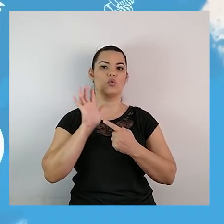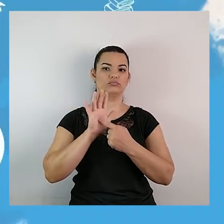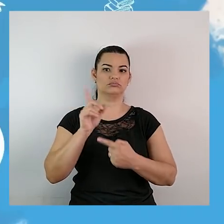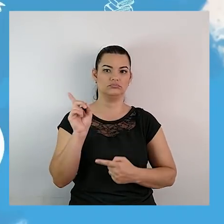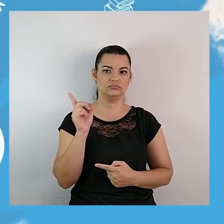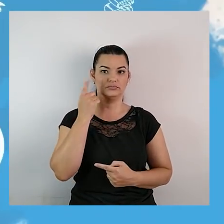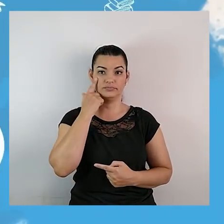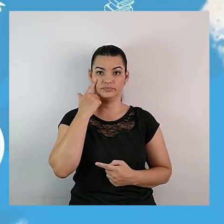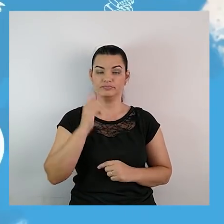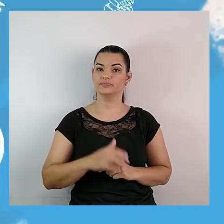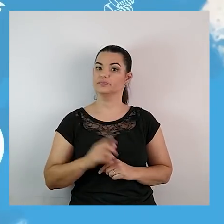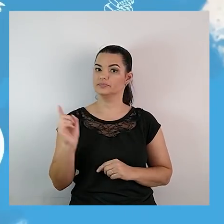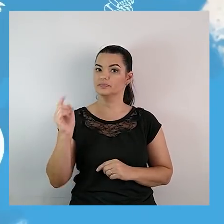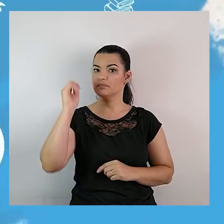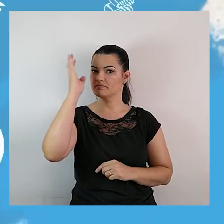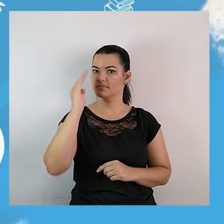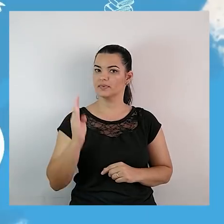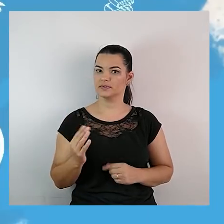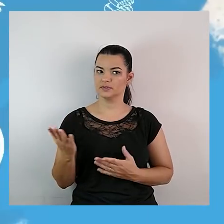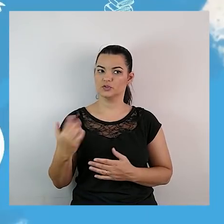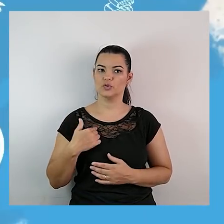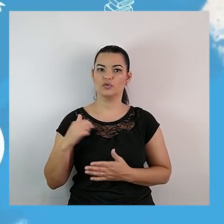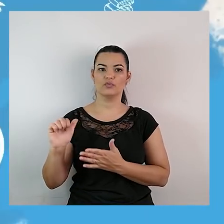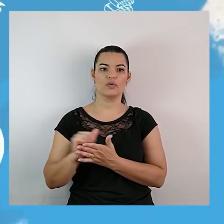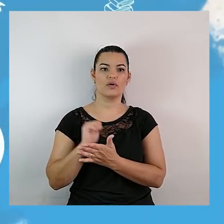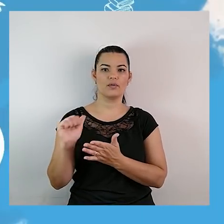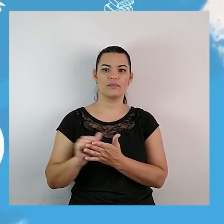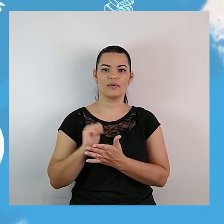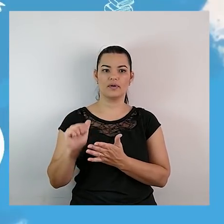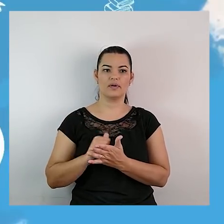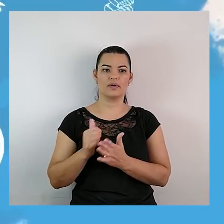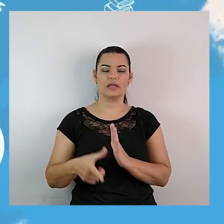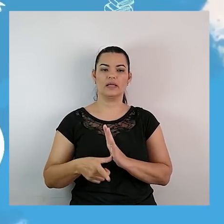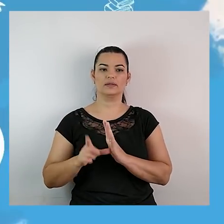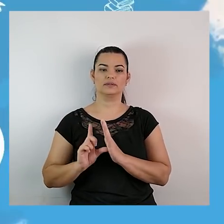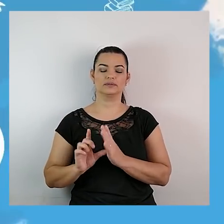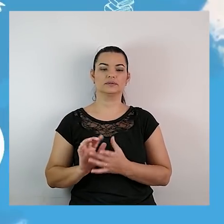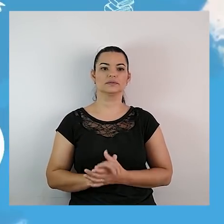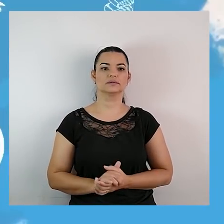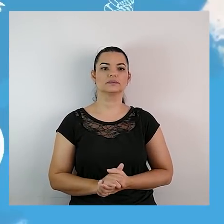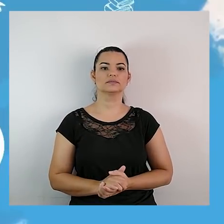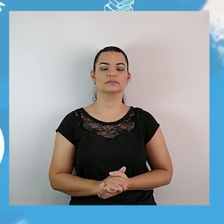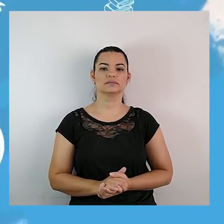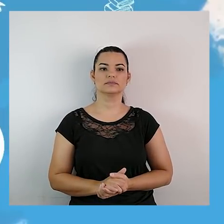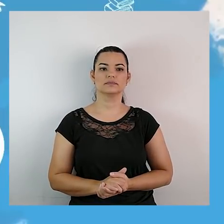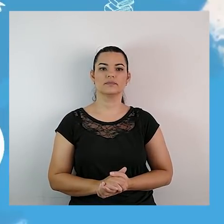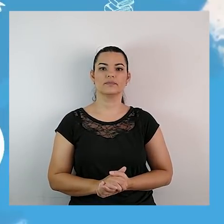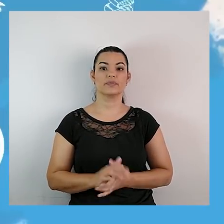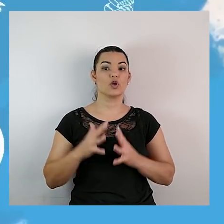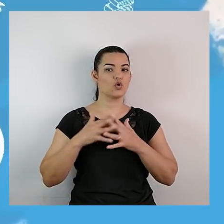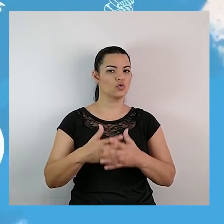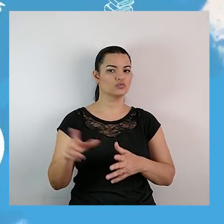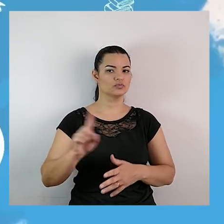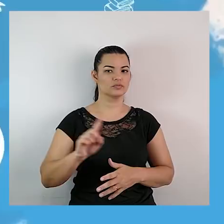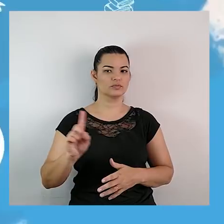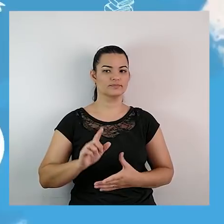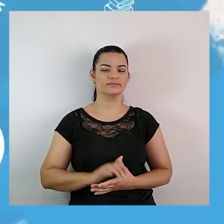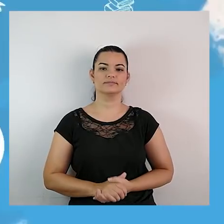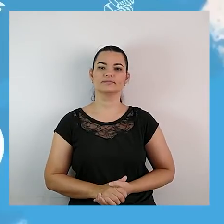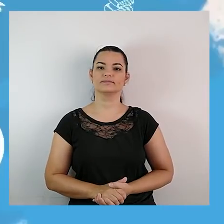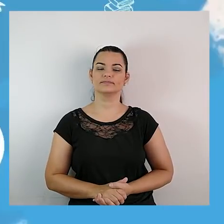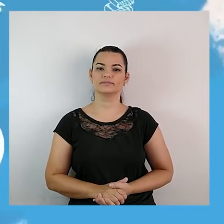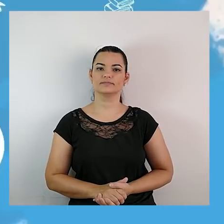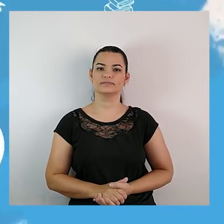Olha só, vou apagar aqui o que eu anotei no anterior, para a gente não